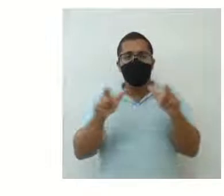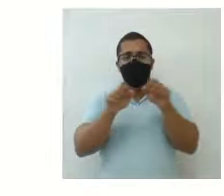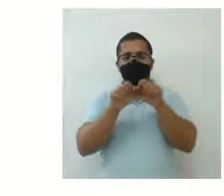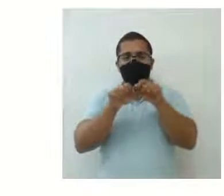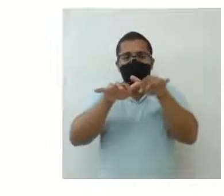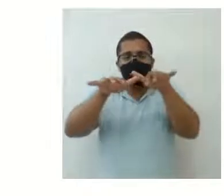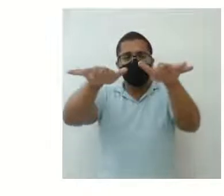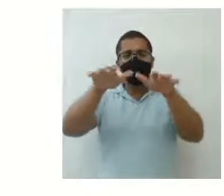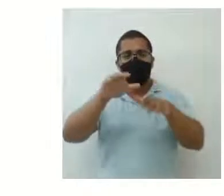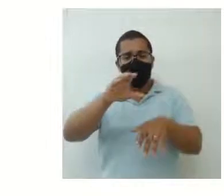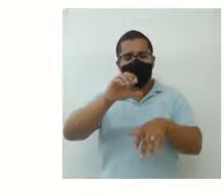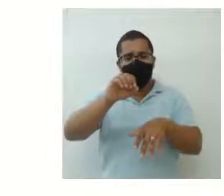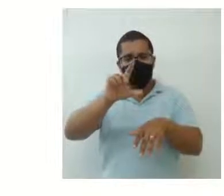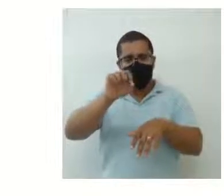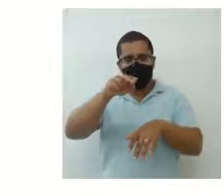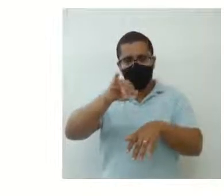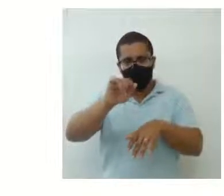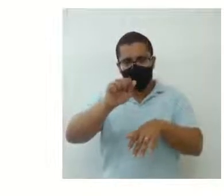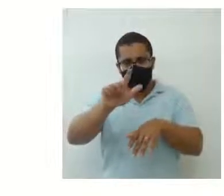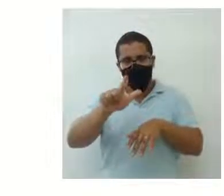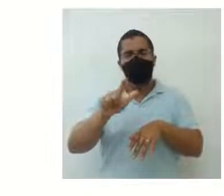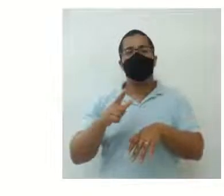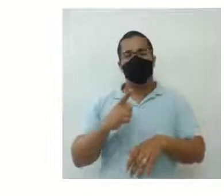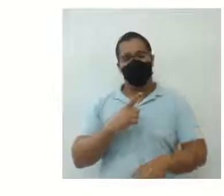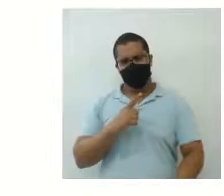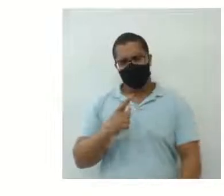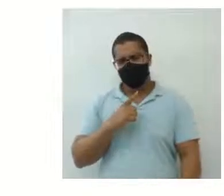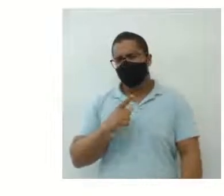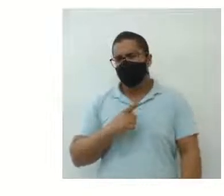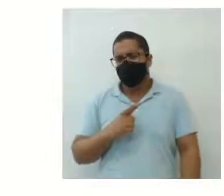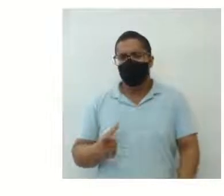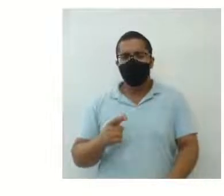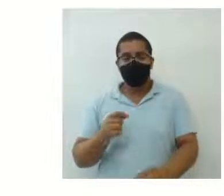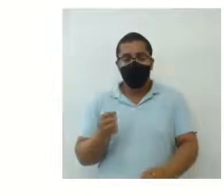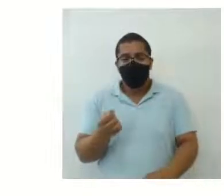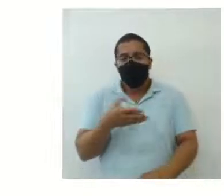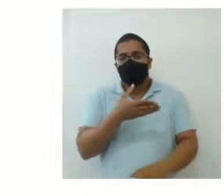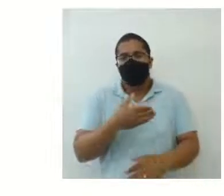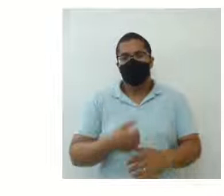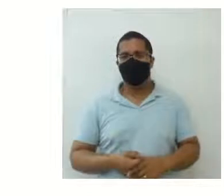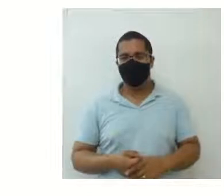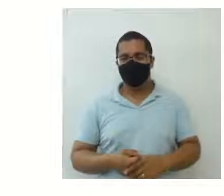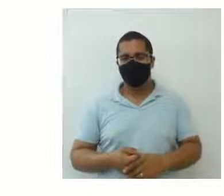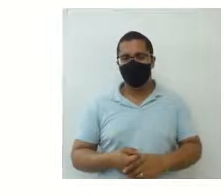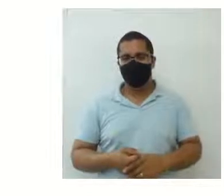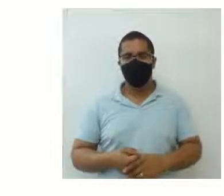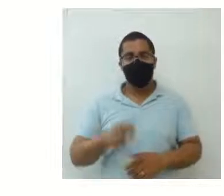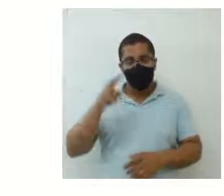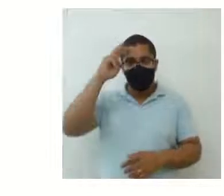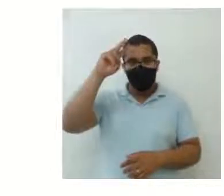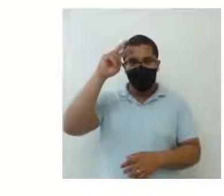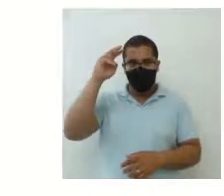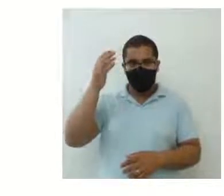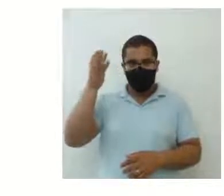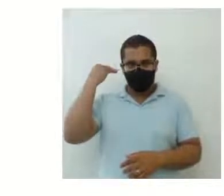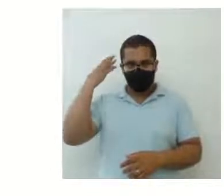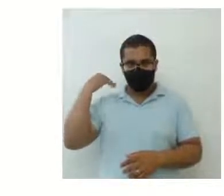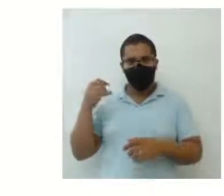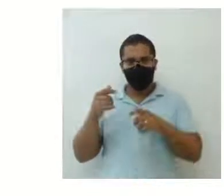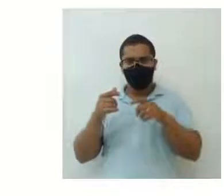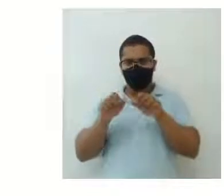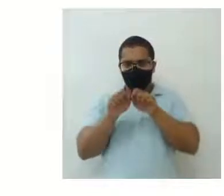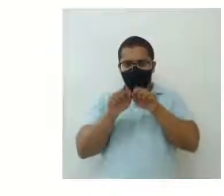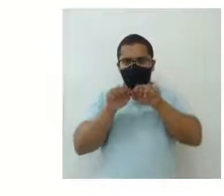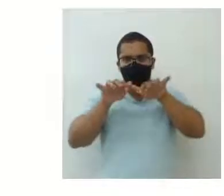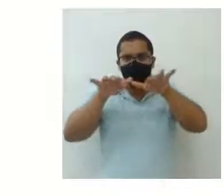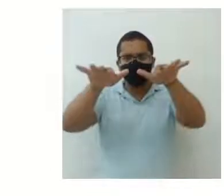o novo colonialismo, né? Um novo colonialismo. Lembram lá, simplesmente um processo de